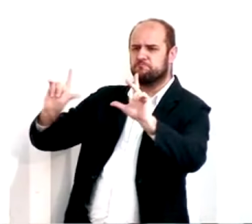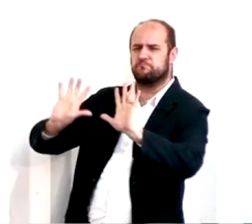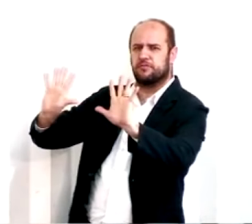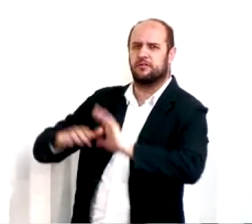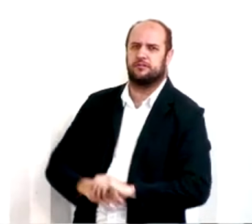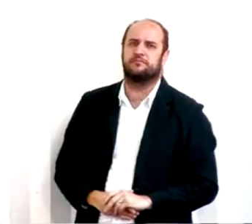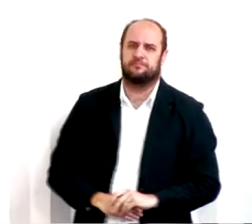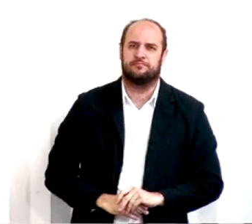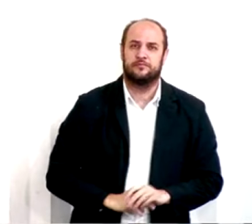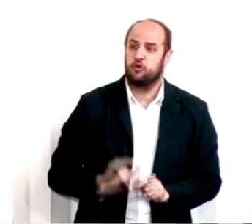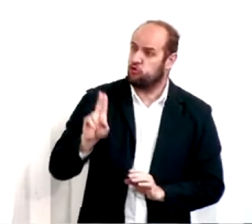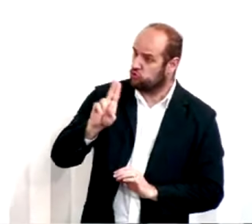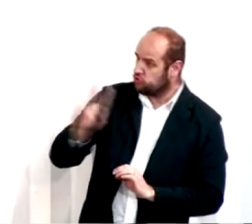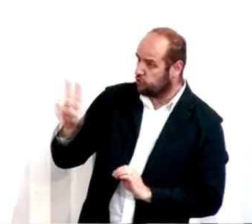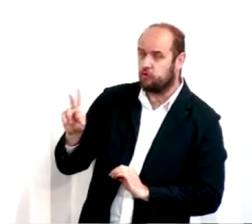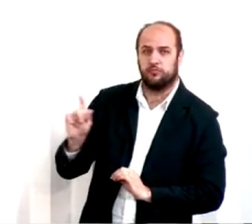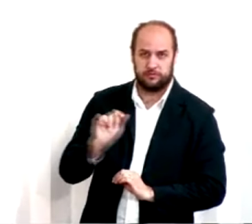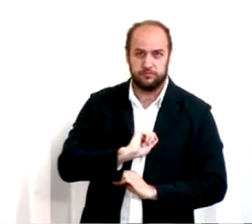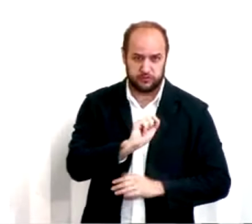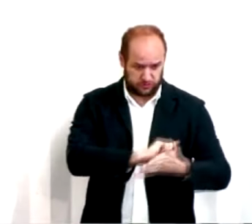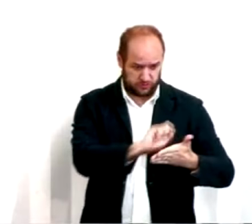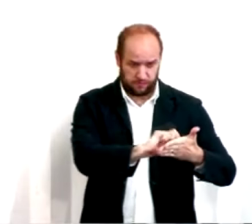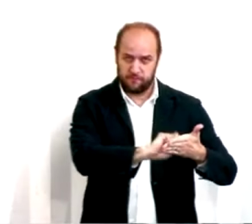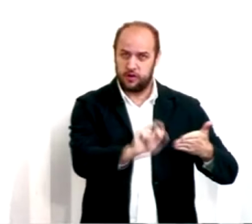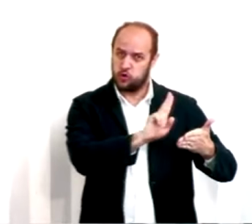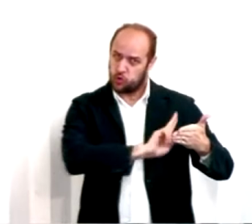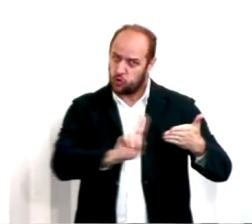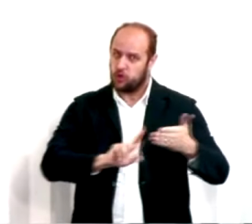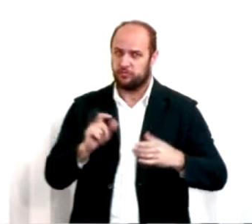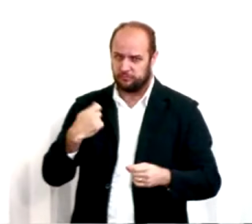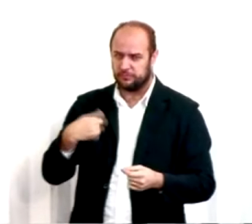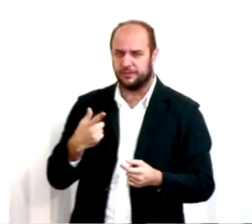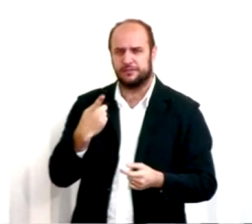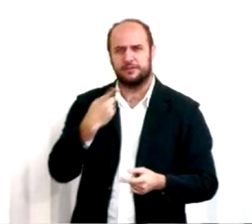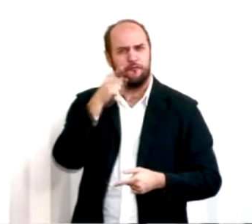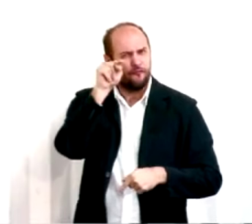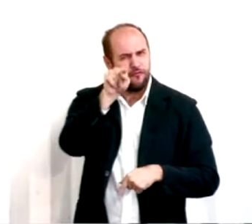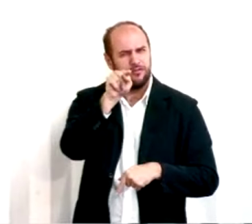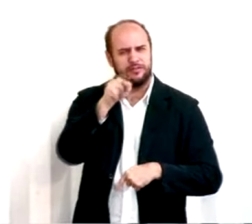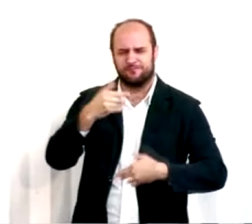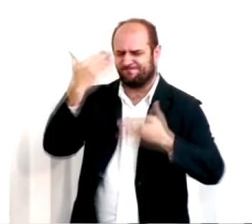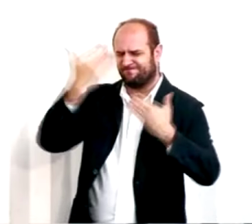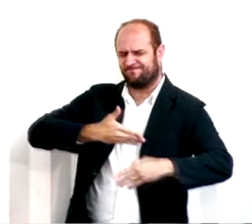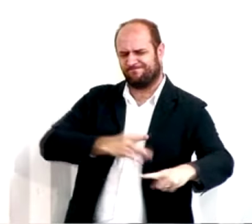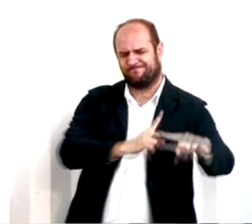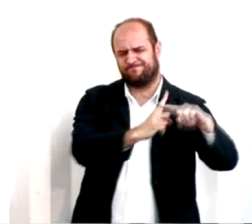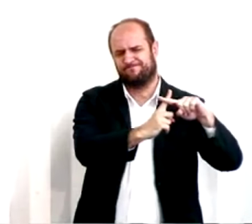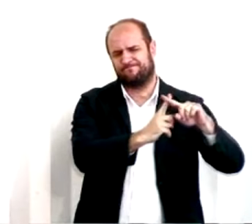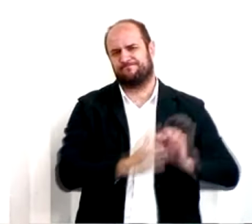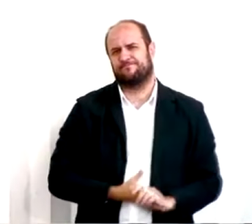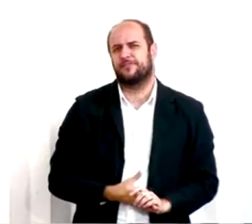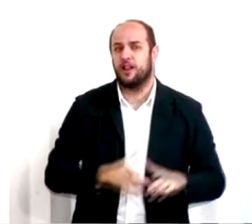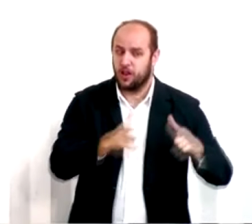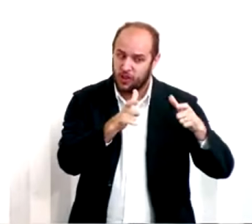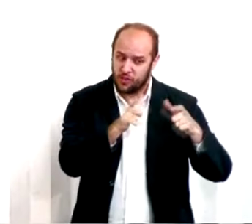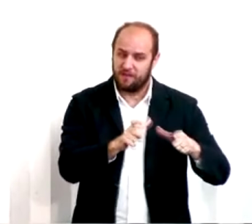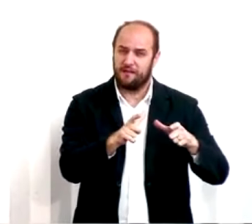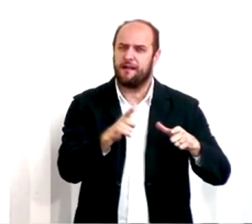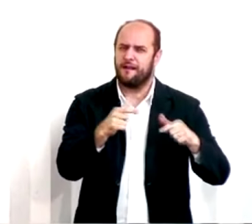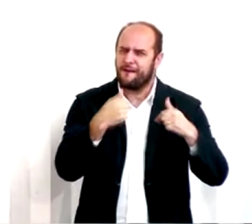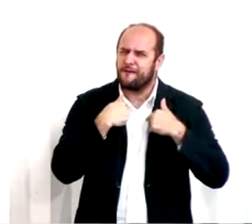escreva lá o seu nome é você diante da cruz é porque é o lugar que esse pastor Gostaria